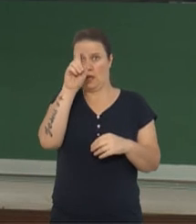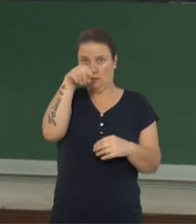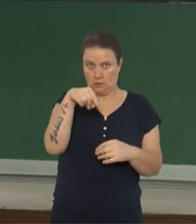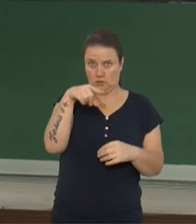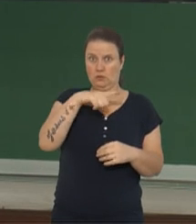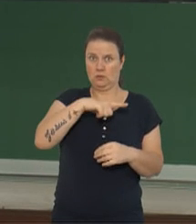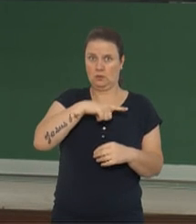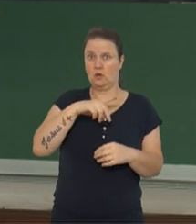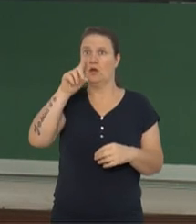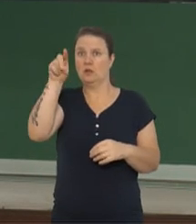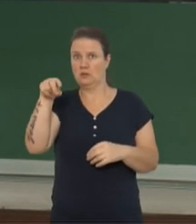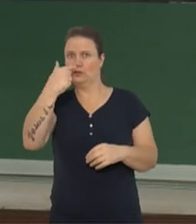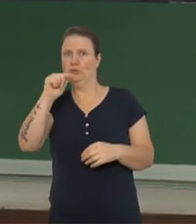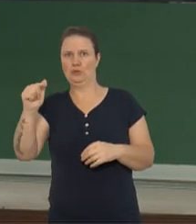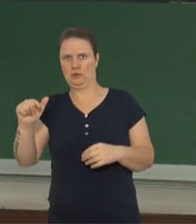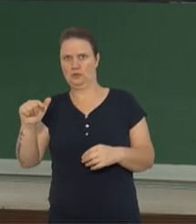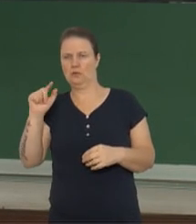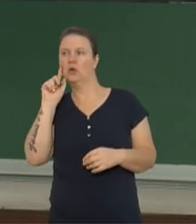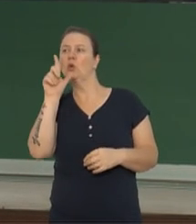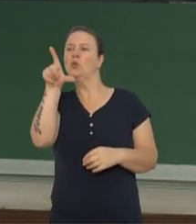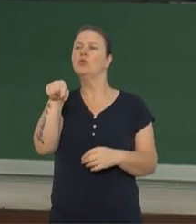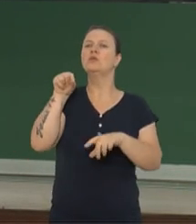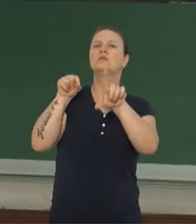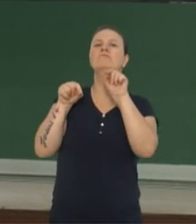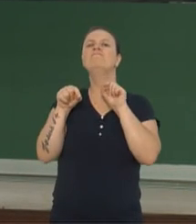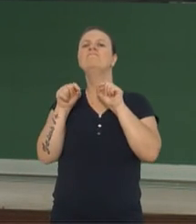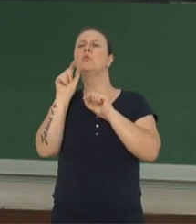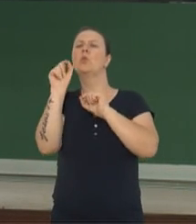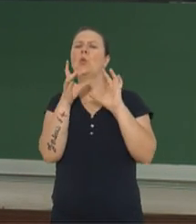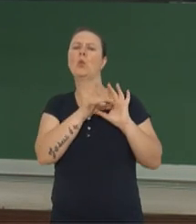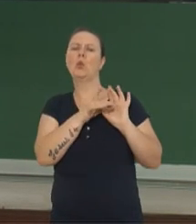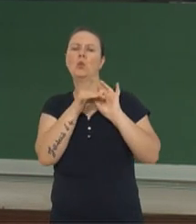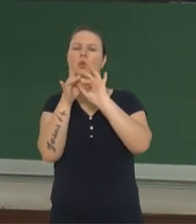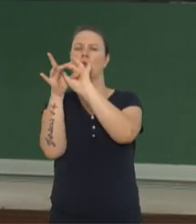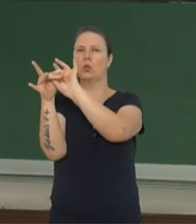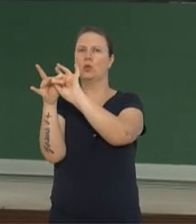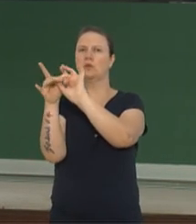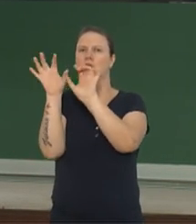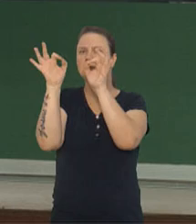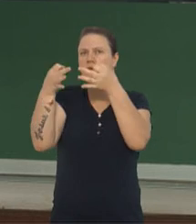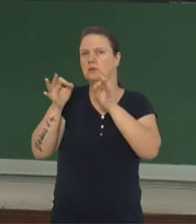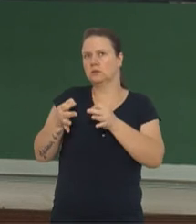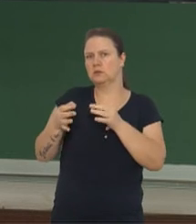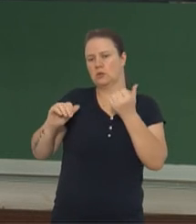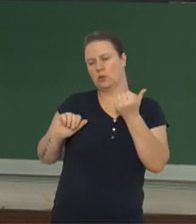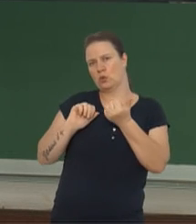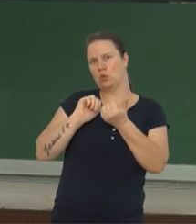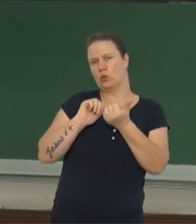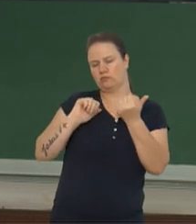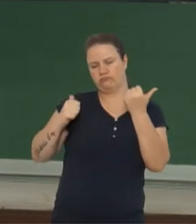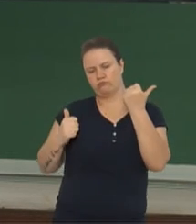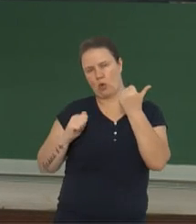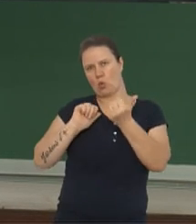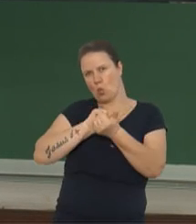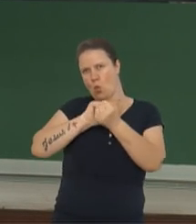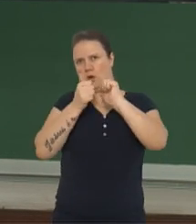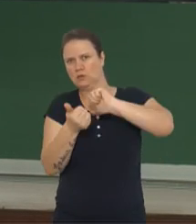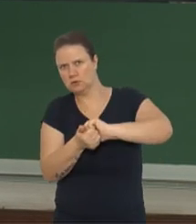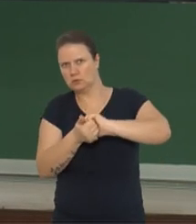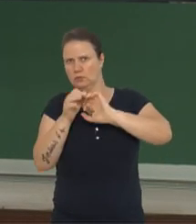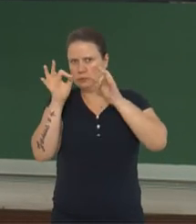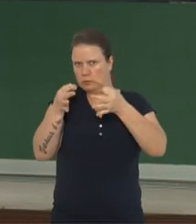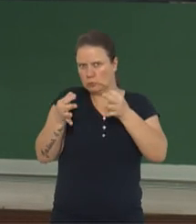no acentuadas, ¿de acuerdo? Entonces, ustedes tienen que verificar el contexto, aquella que mejor se encaixa. Na